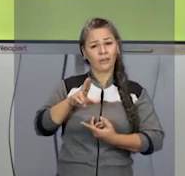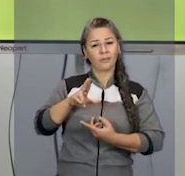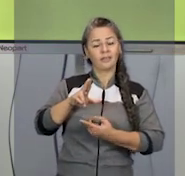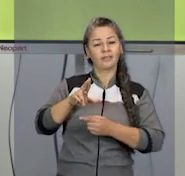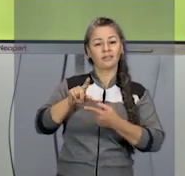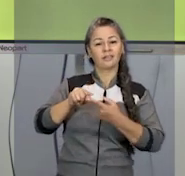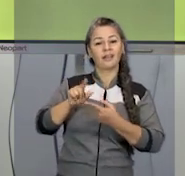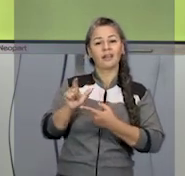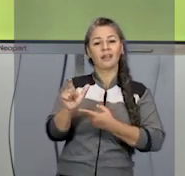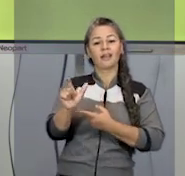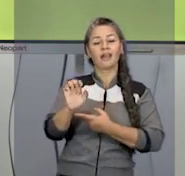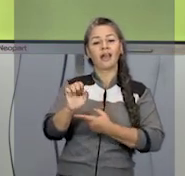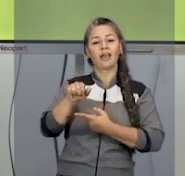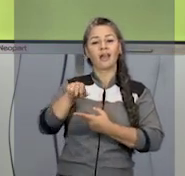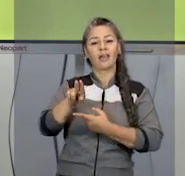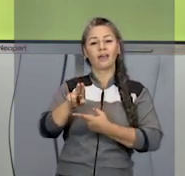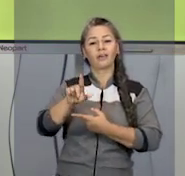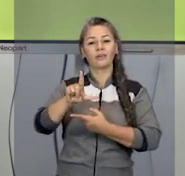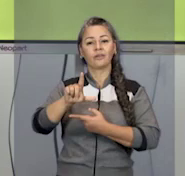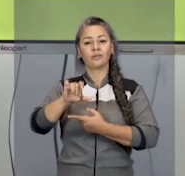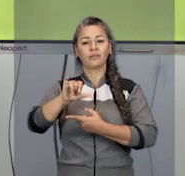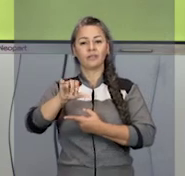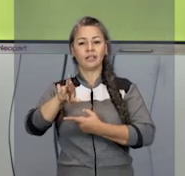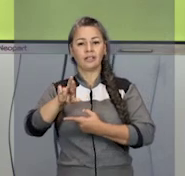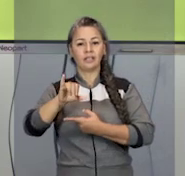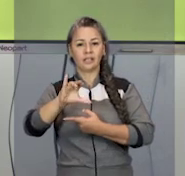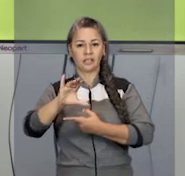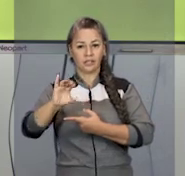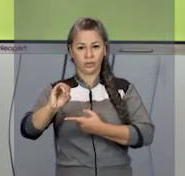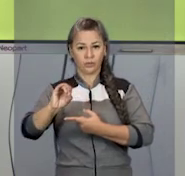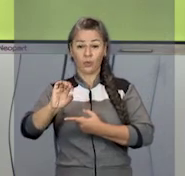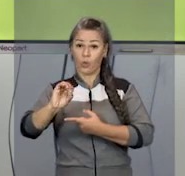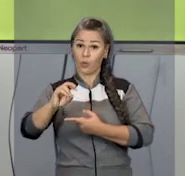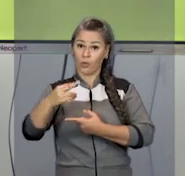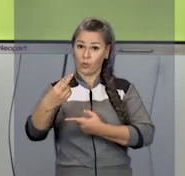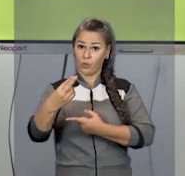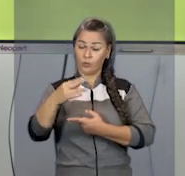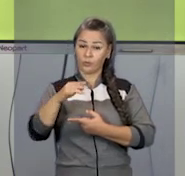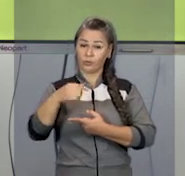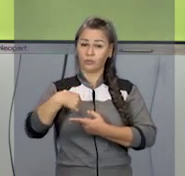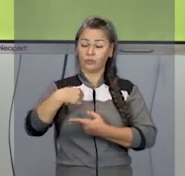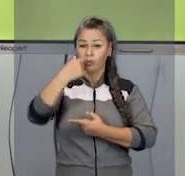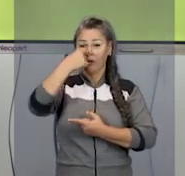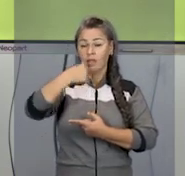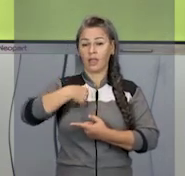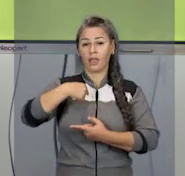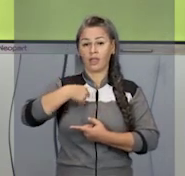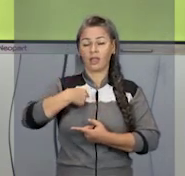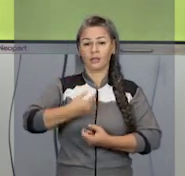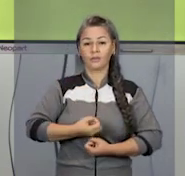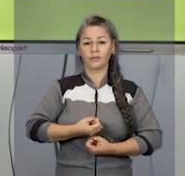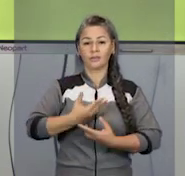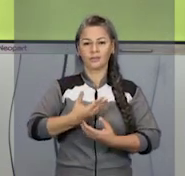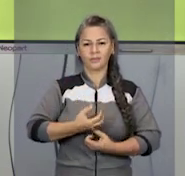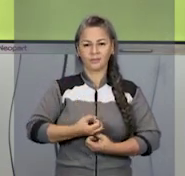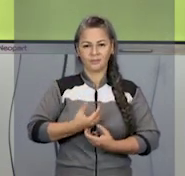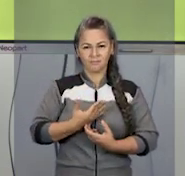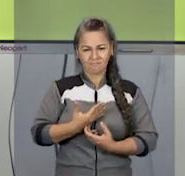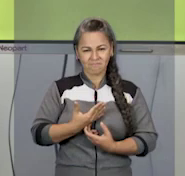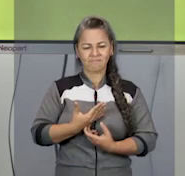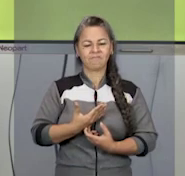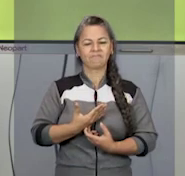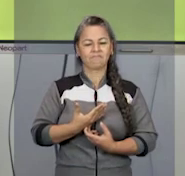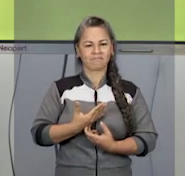eu poético. Tá? Então, nós não podemos, por exemplo, nós vamos ver uma canção daqui a pouco, nós não